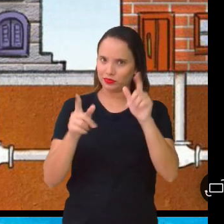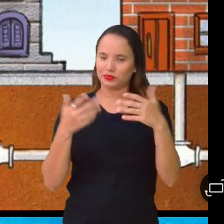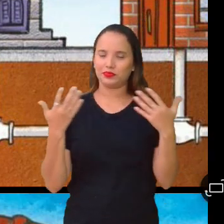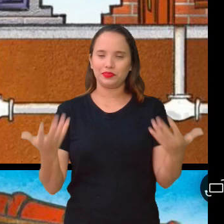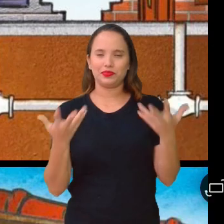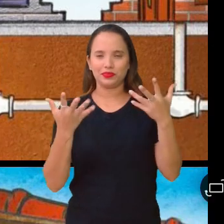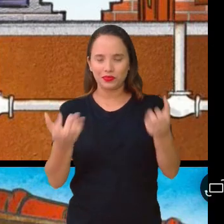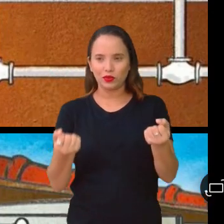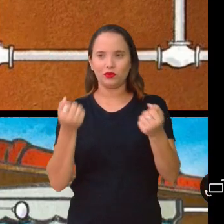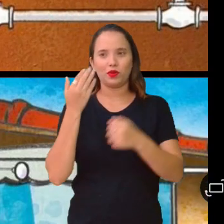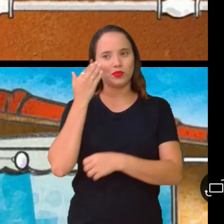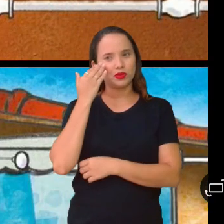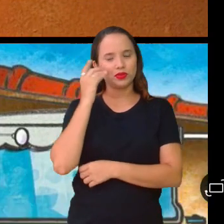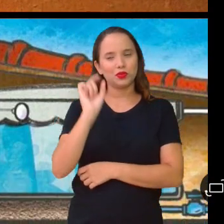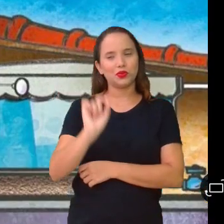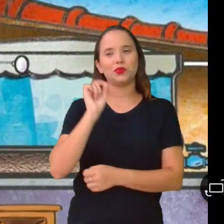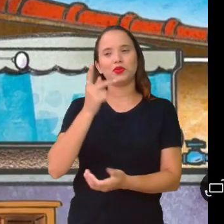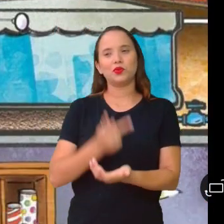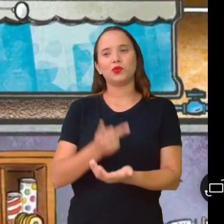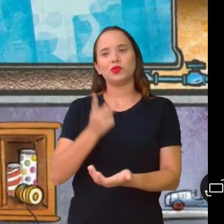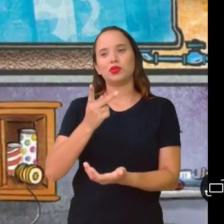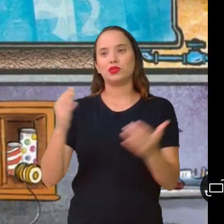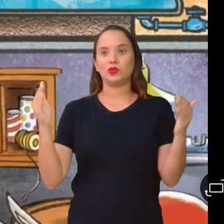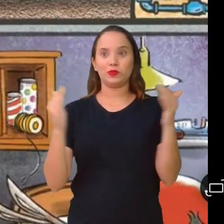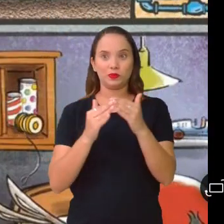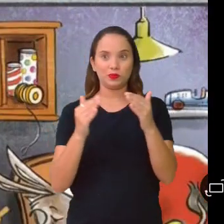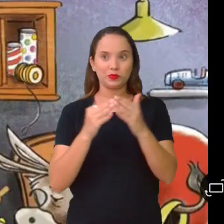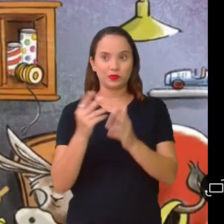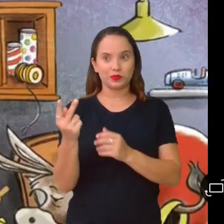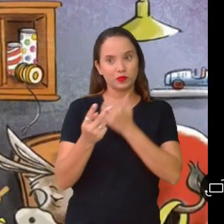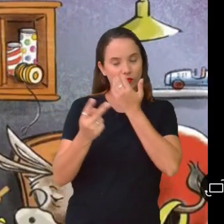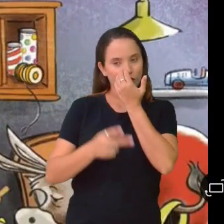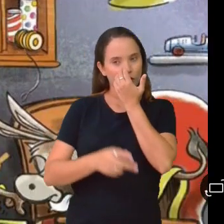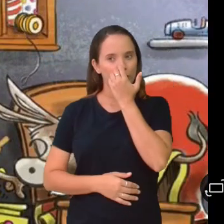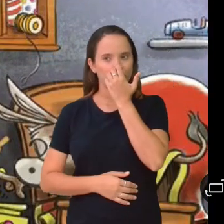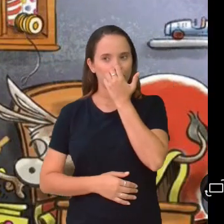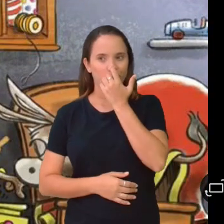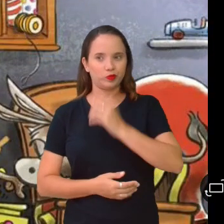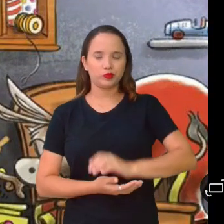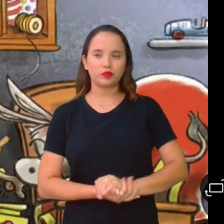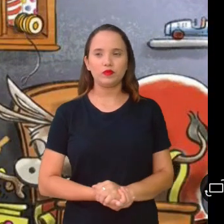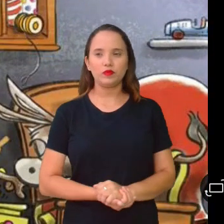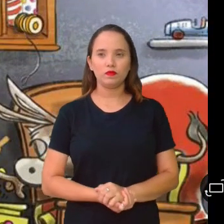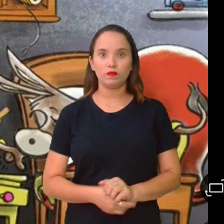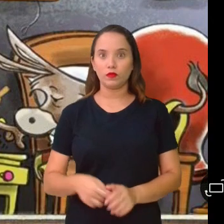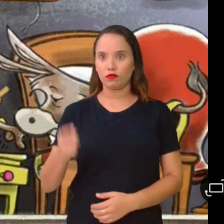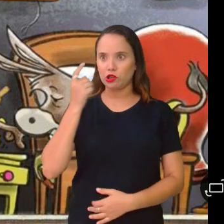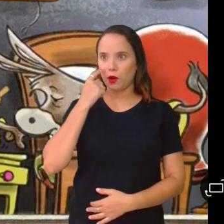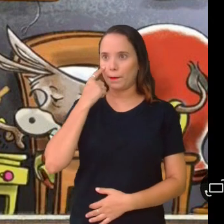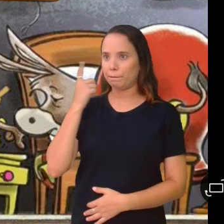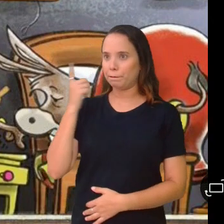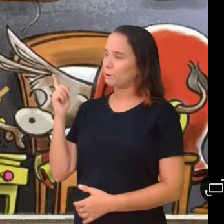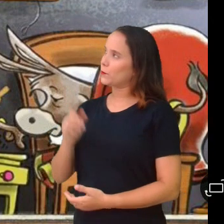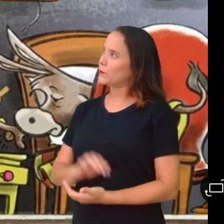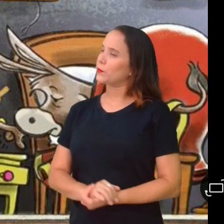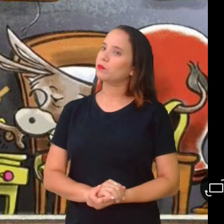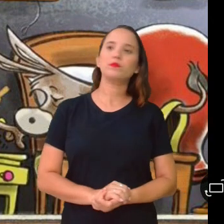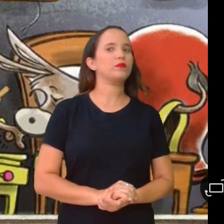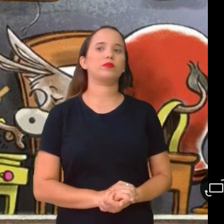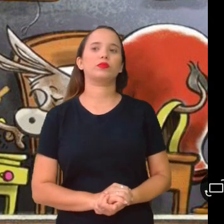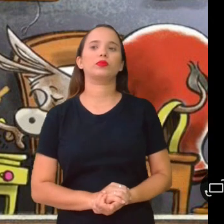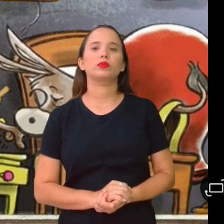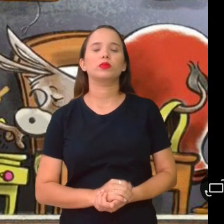foi que aconteceu com a casa desses dois moradores com a interrupção da água. Olha só, a gente está vendo